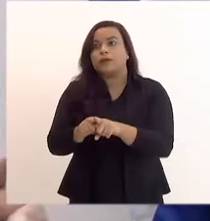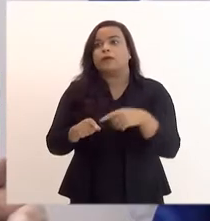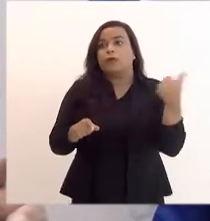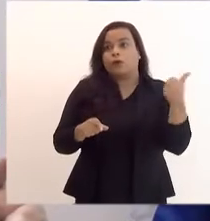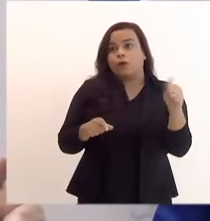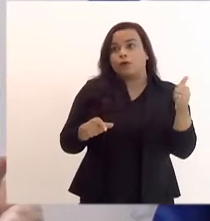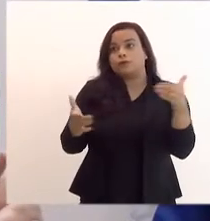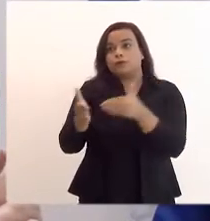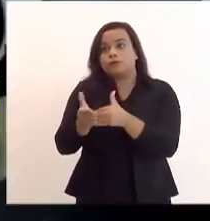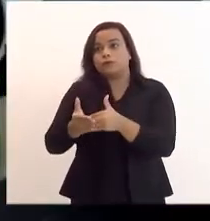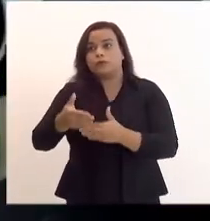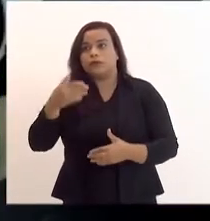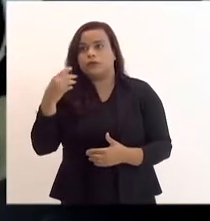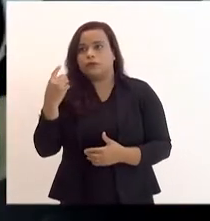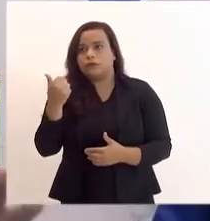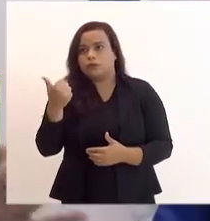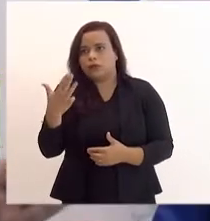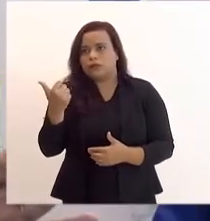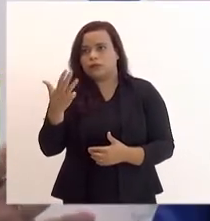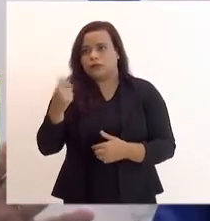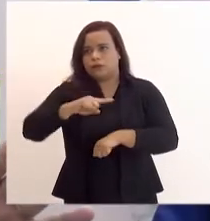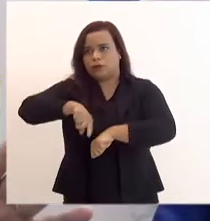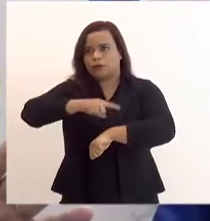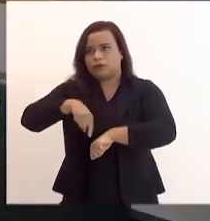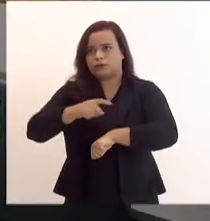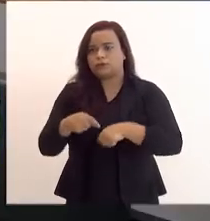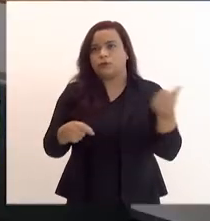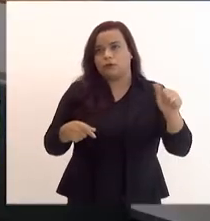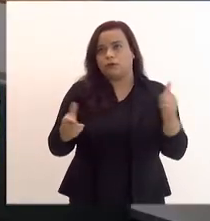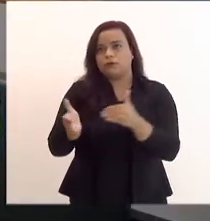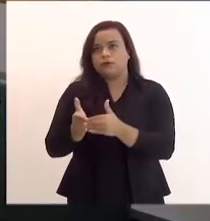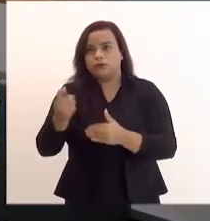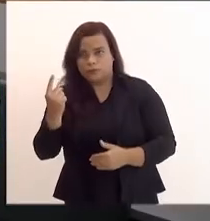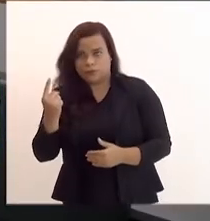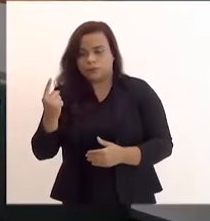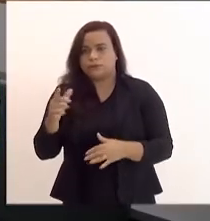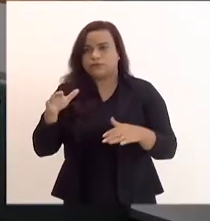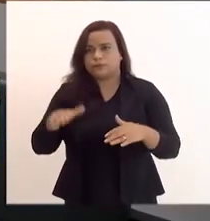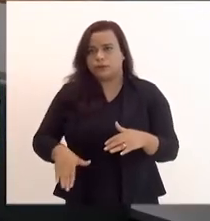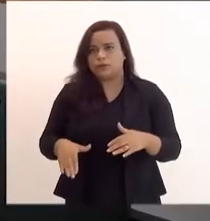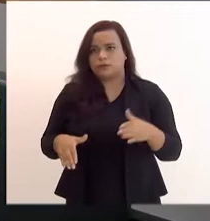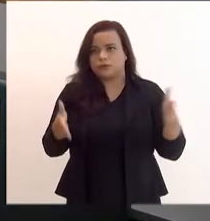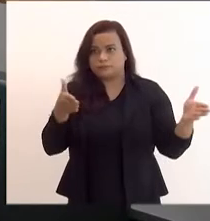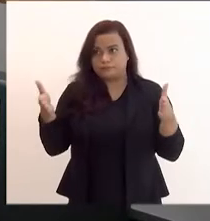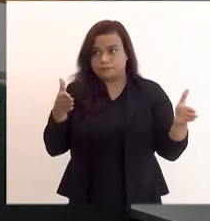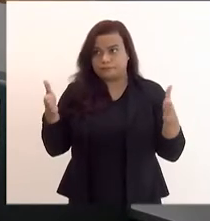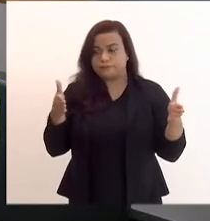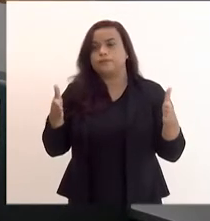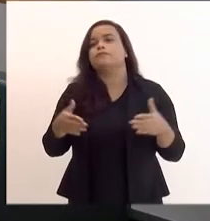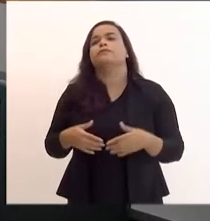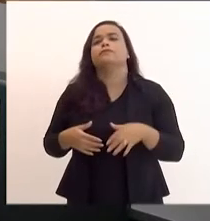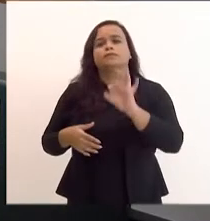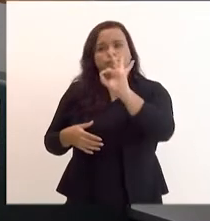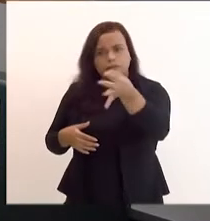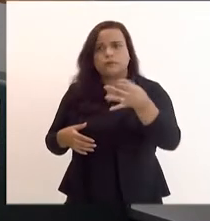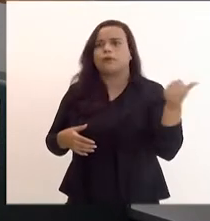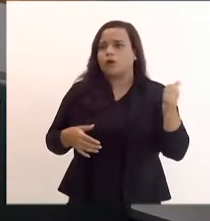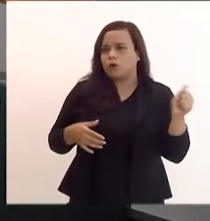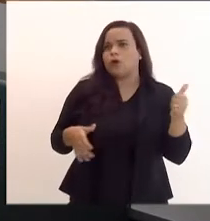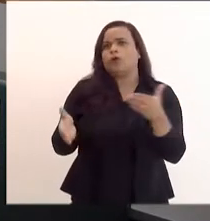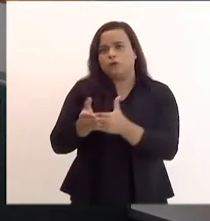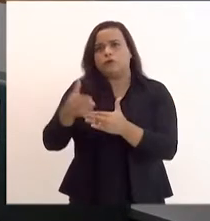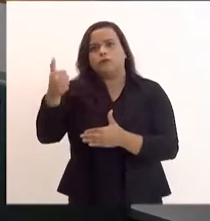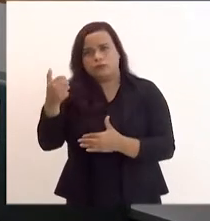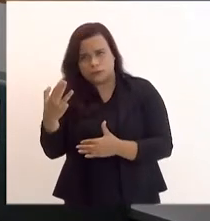horas. Ok, não. Deputado Luiz Paulo, está tudo... Não é isso não, deputado Márcio Pacheco. De 11 às 13, Vossa Excelência pode decidir e